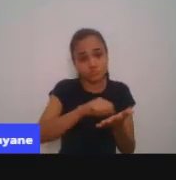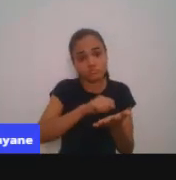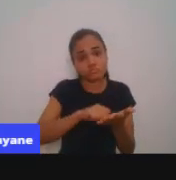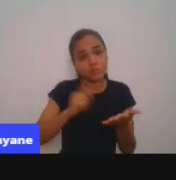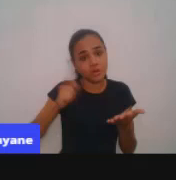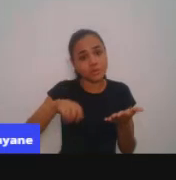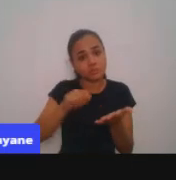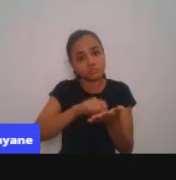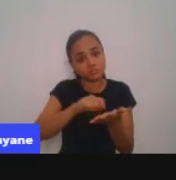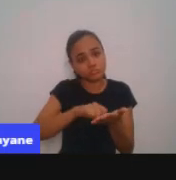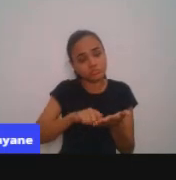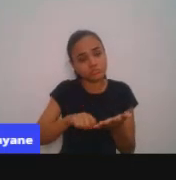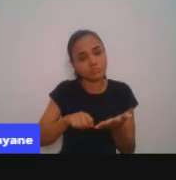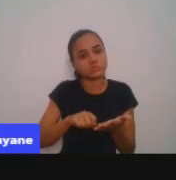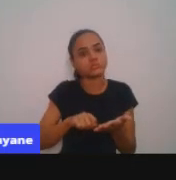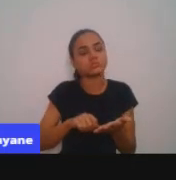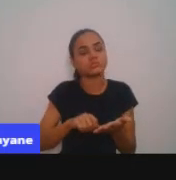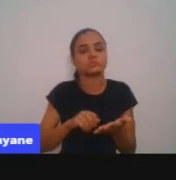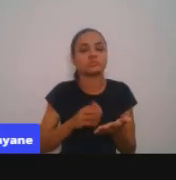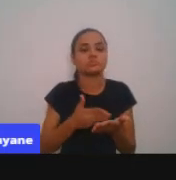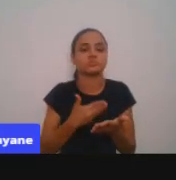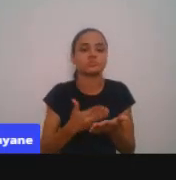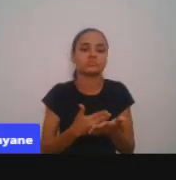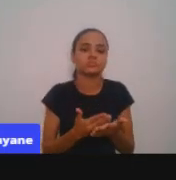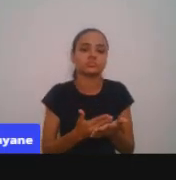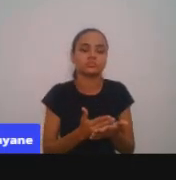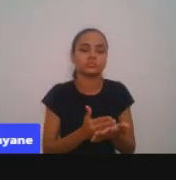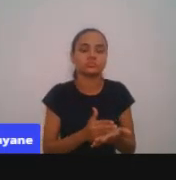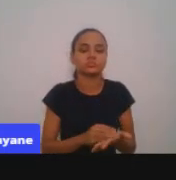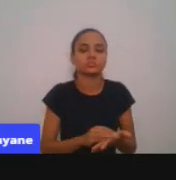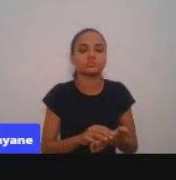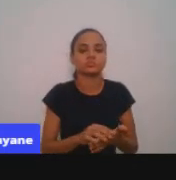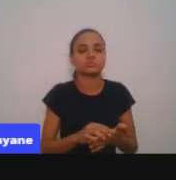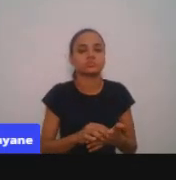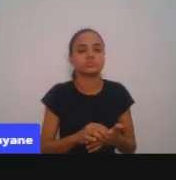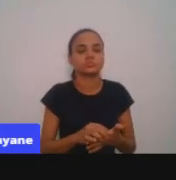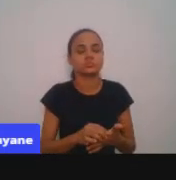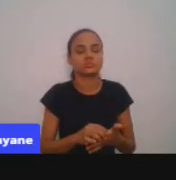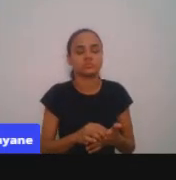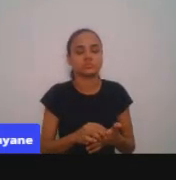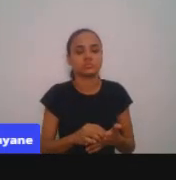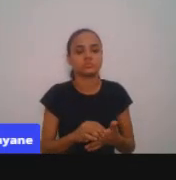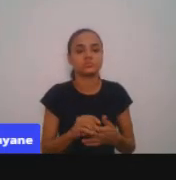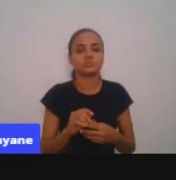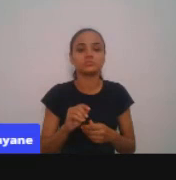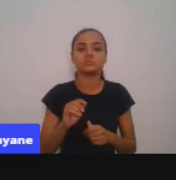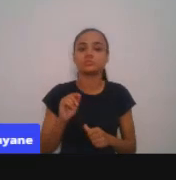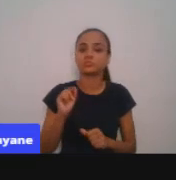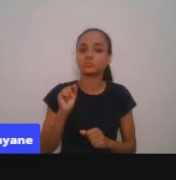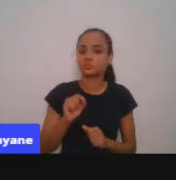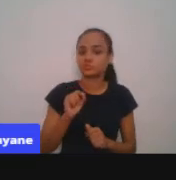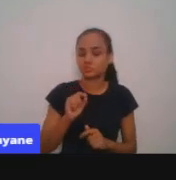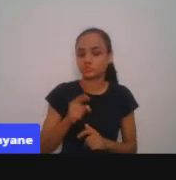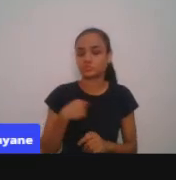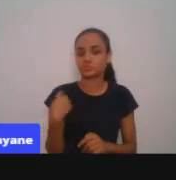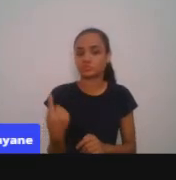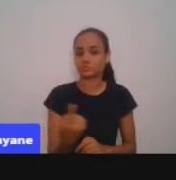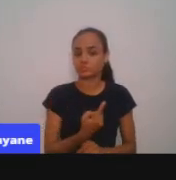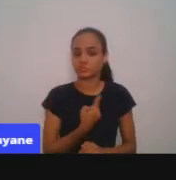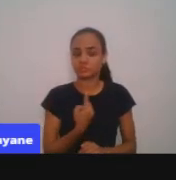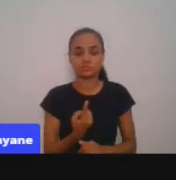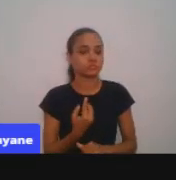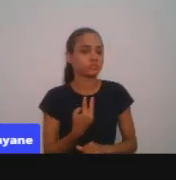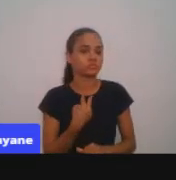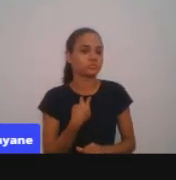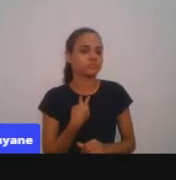Pode passar, por favor. Mas o que nós não podemos deixar de destacar é que o